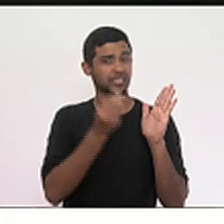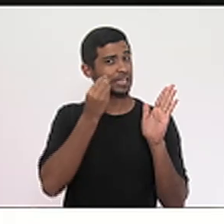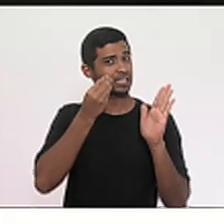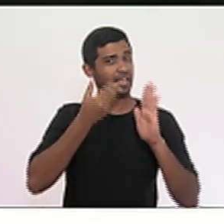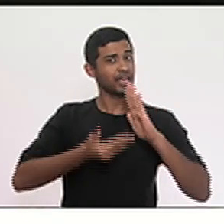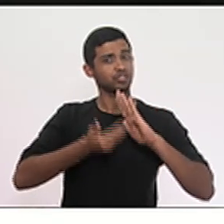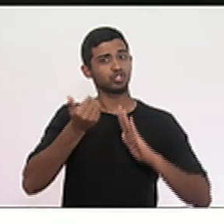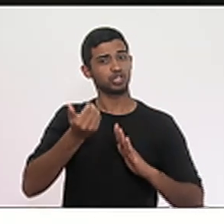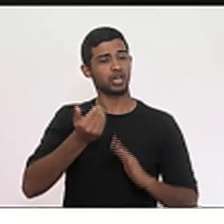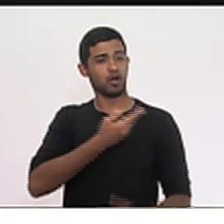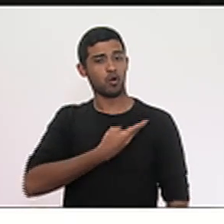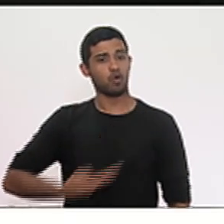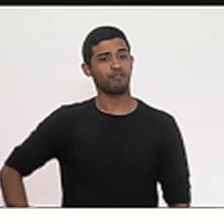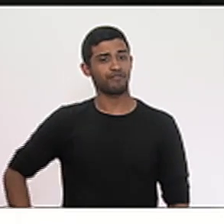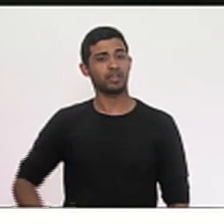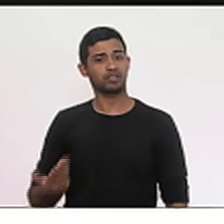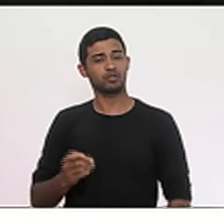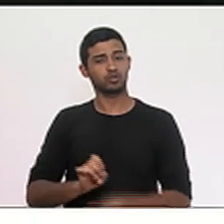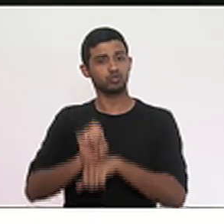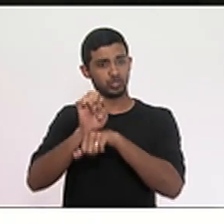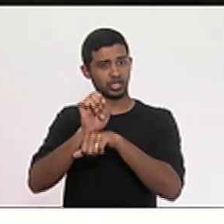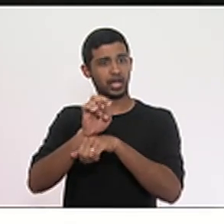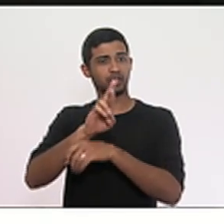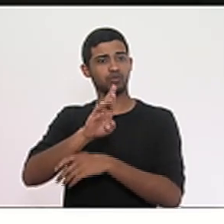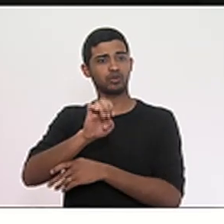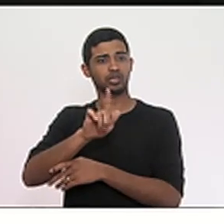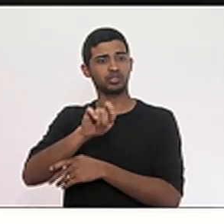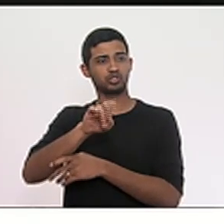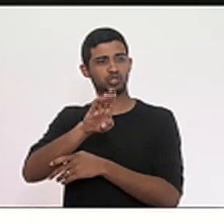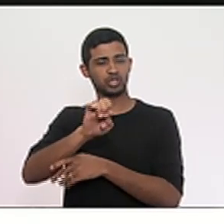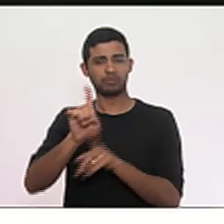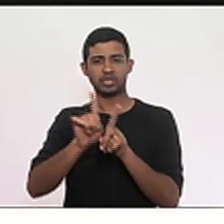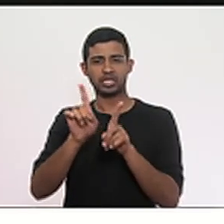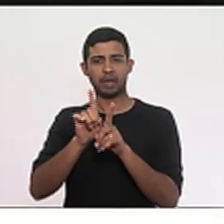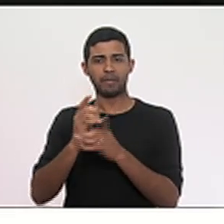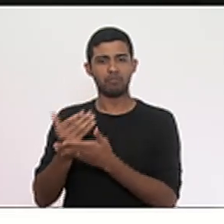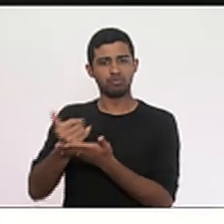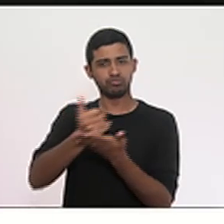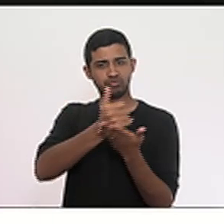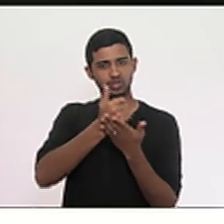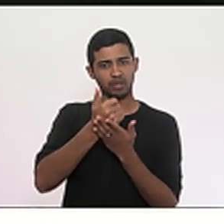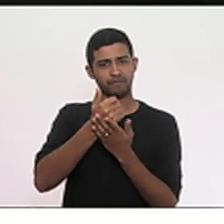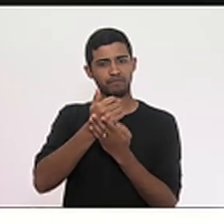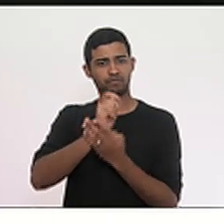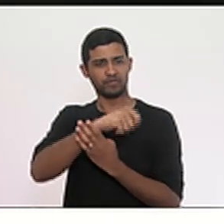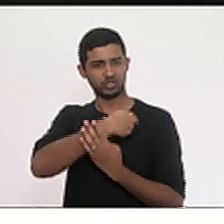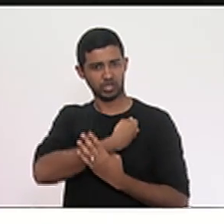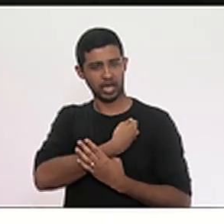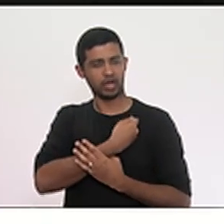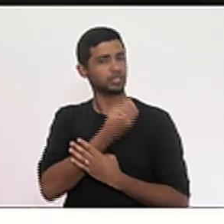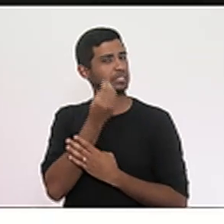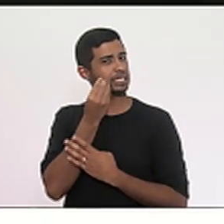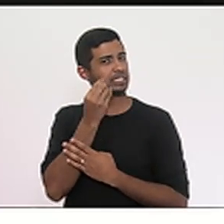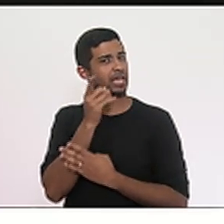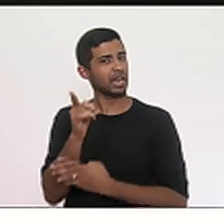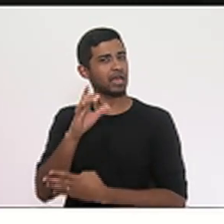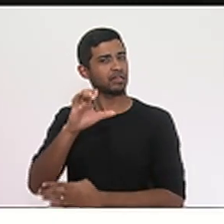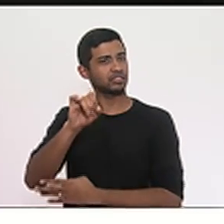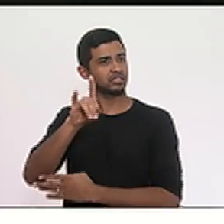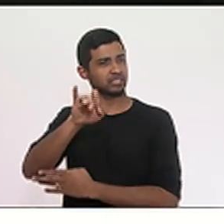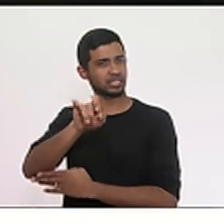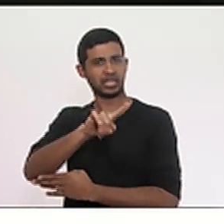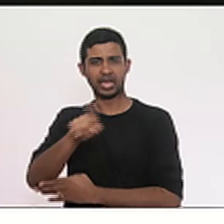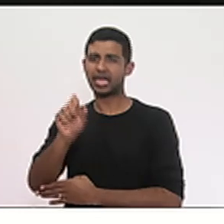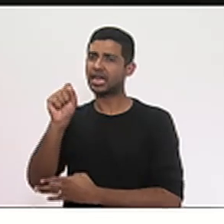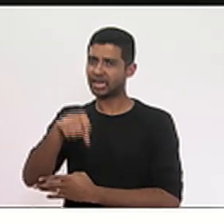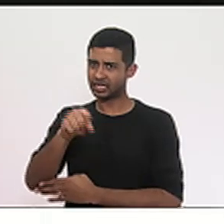governo do Estado do regime de recuperação fiscal e não usar a SEDAI para ser privatizada, porque a SEDAI tem que, sim, ficar